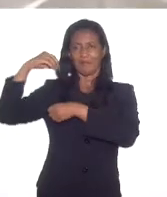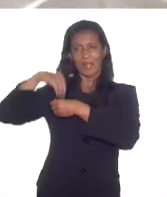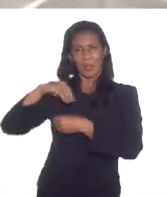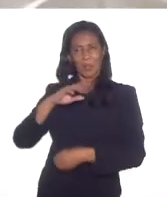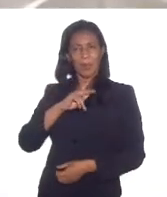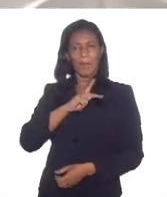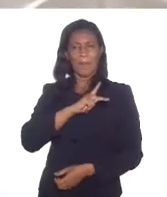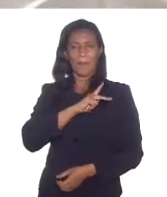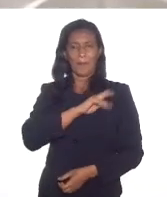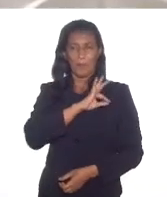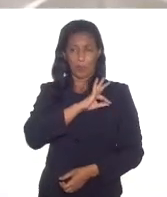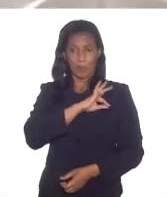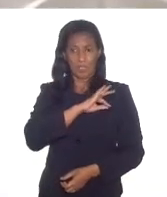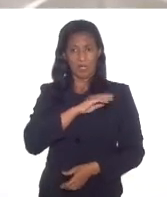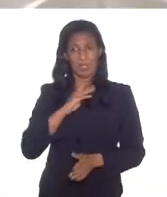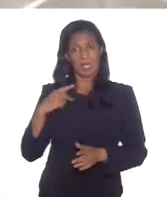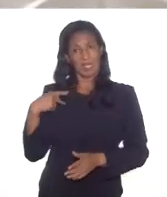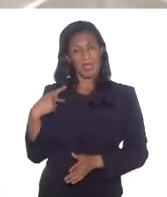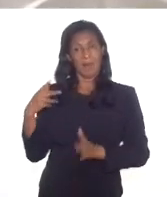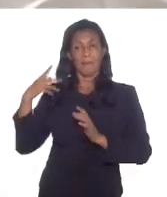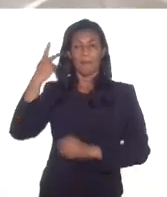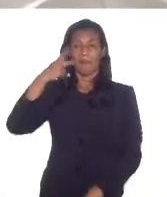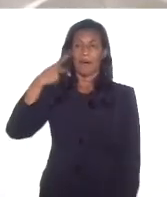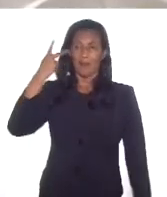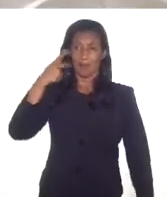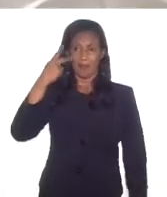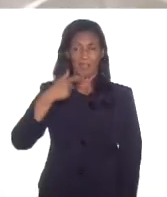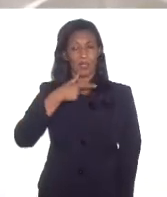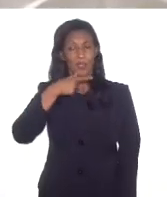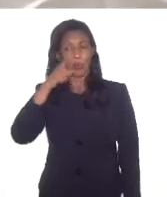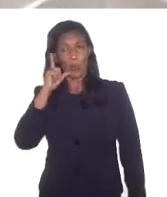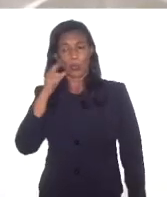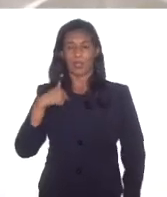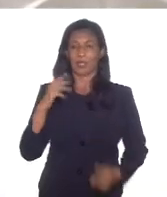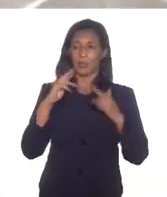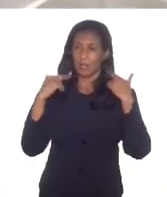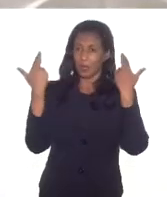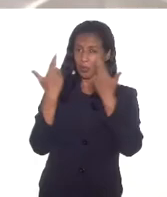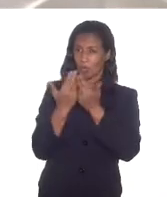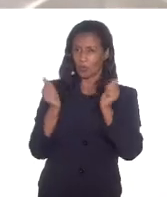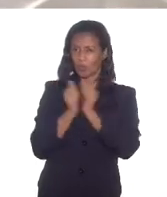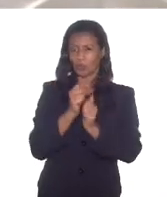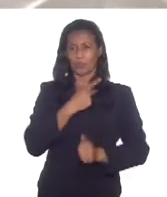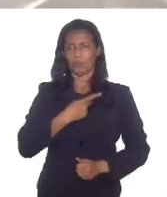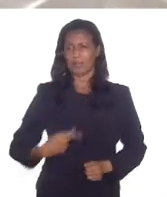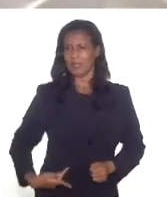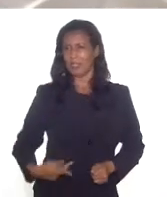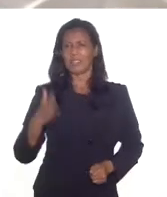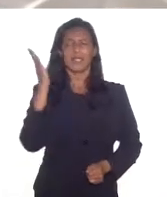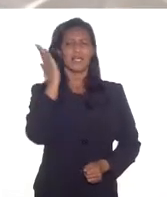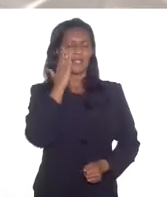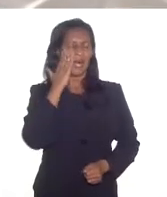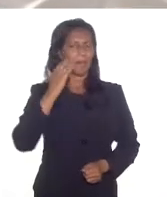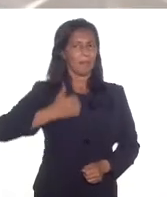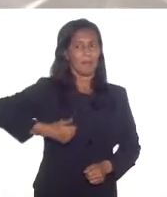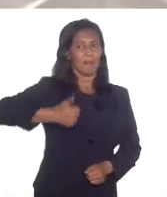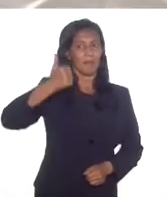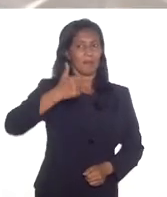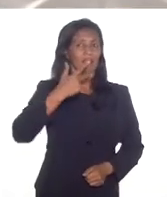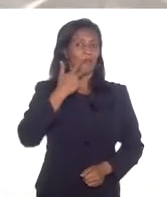como parlamentar. E quem estava comigo ontem, numa reunião com a presidência, sabe que a minha primeira fala